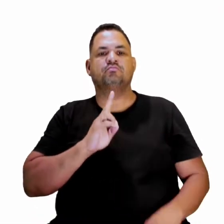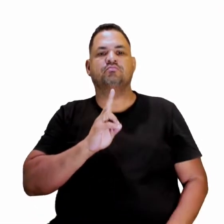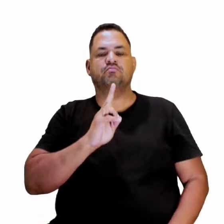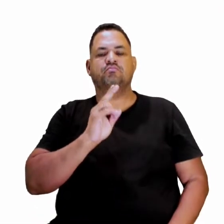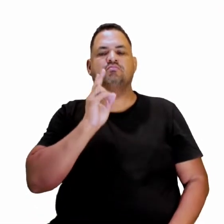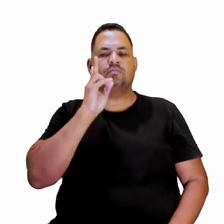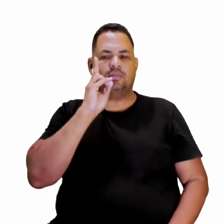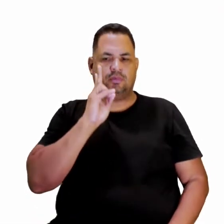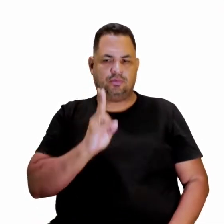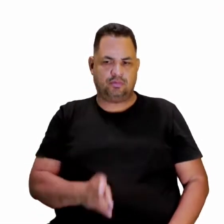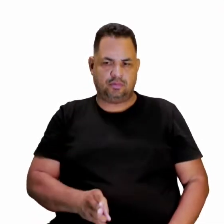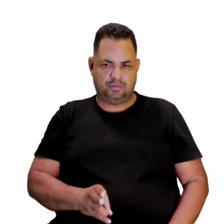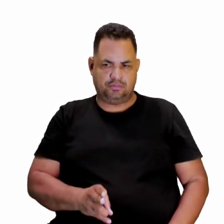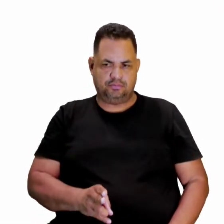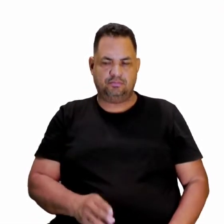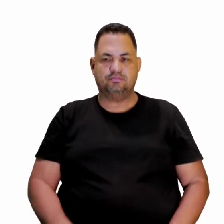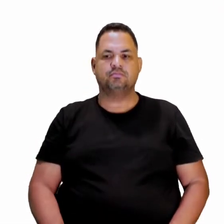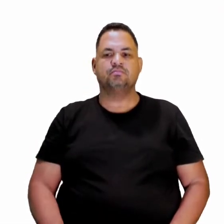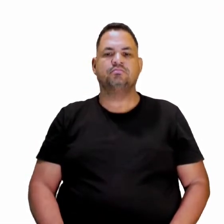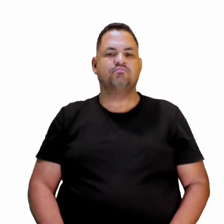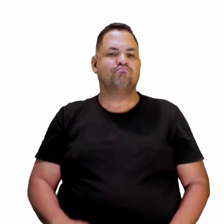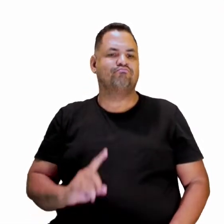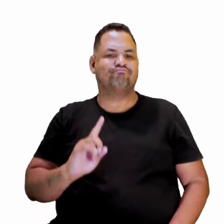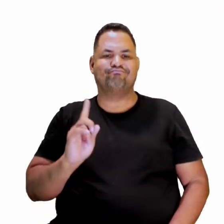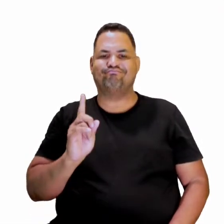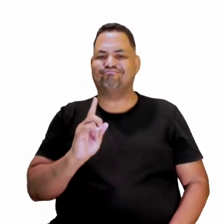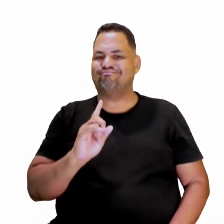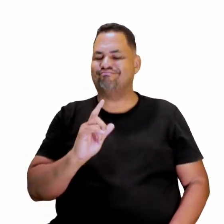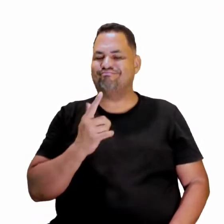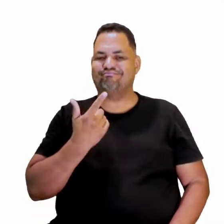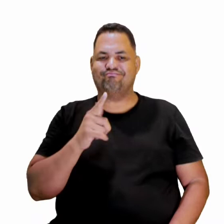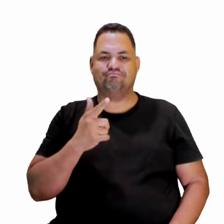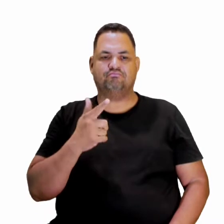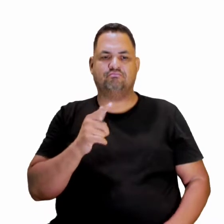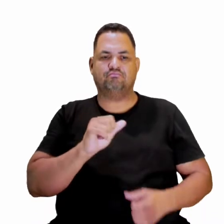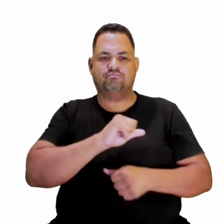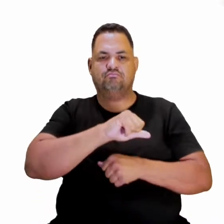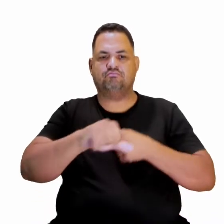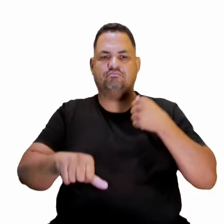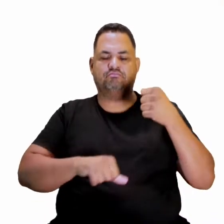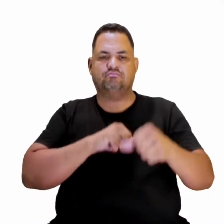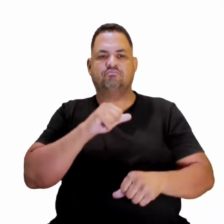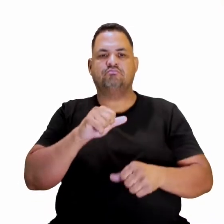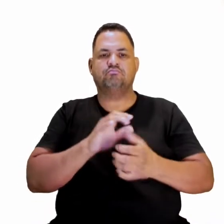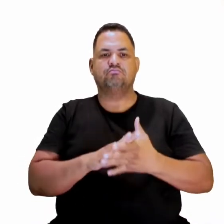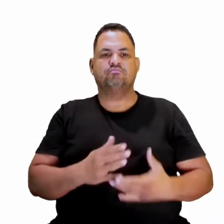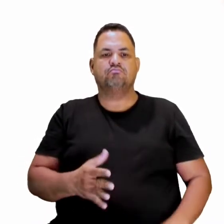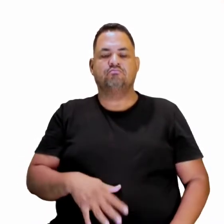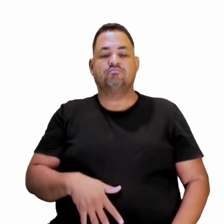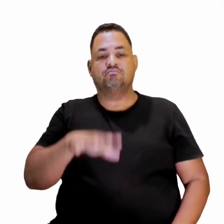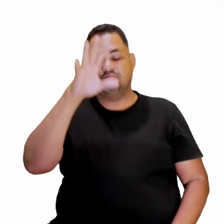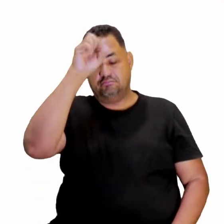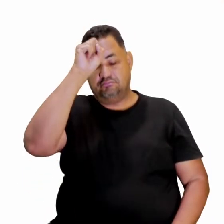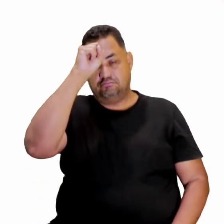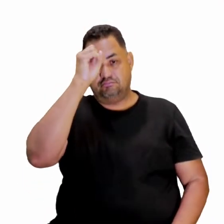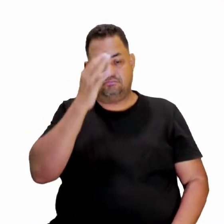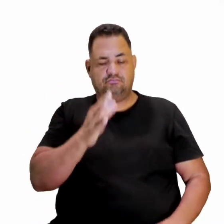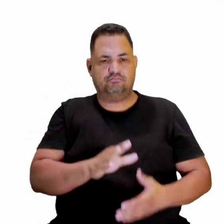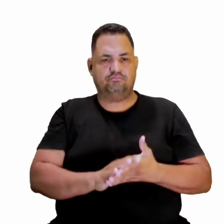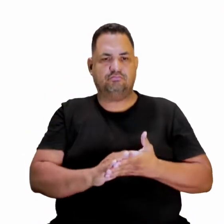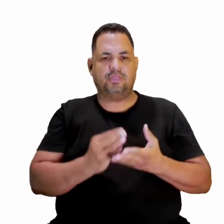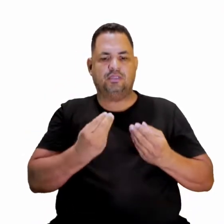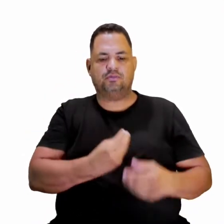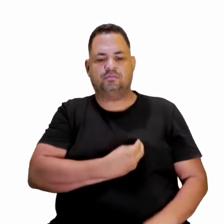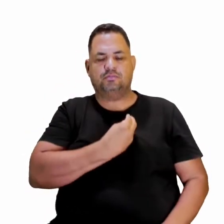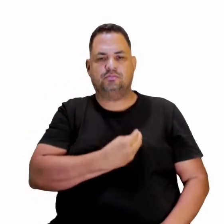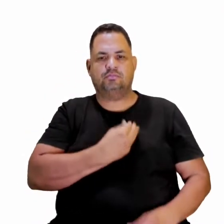da mesma forma, não houve mudança. Aí você fala, eu aprendi que lá no presente